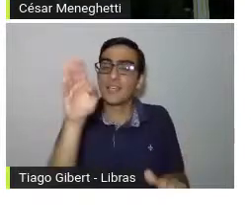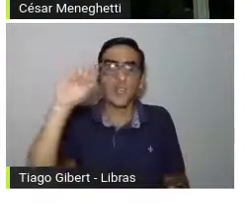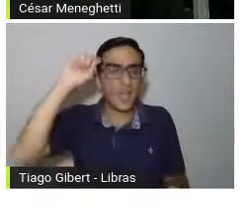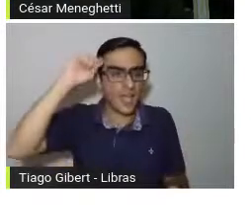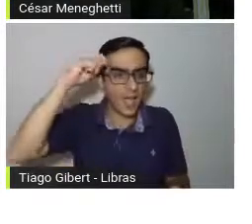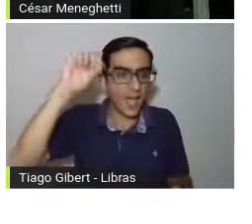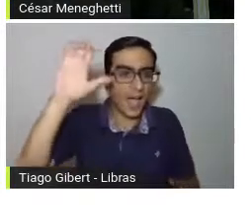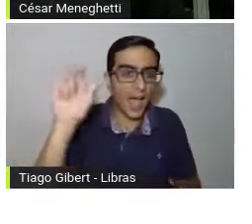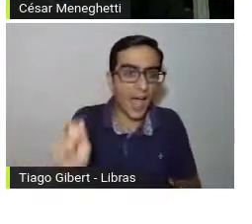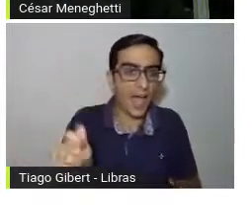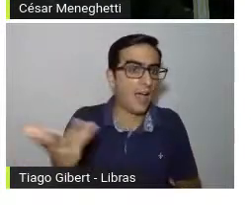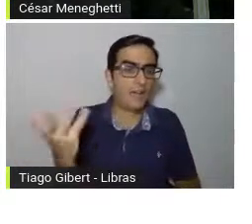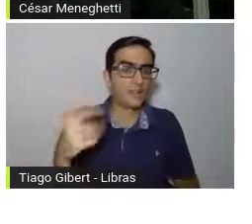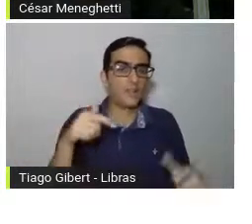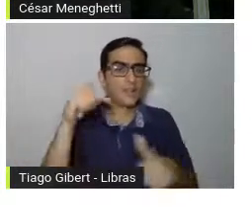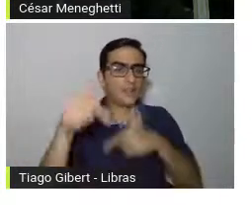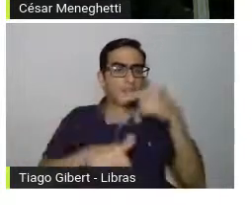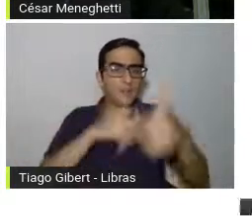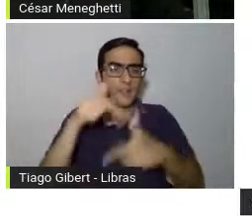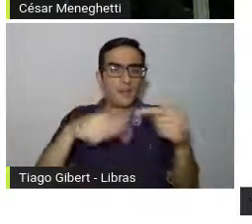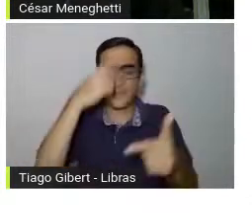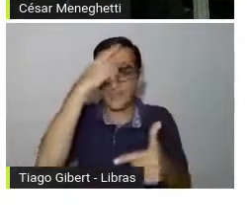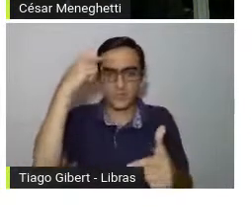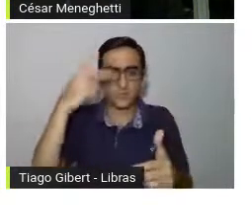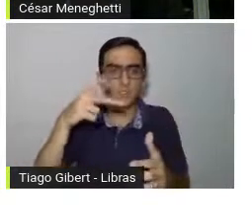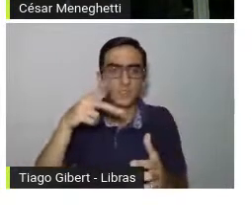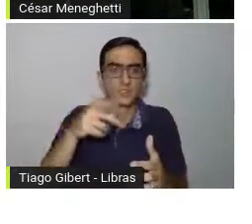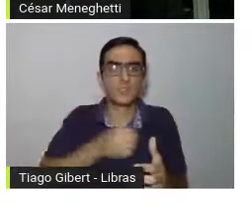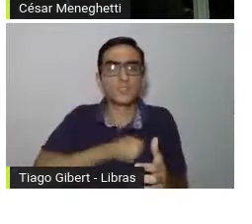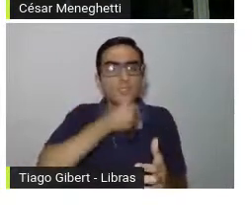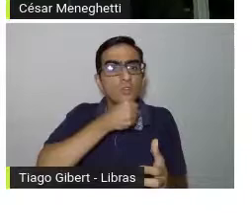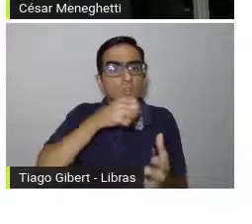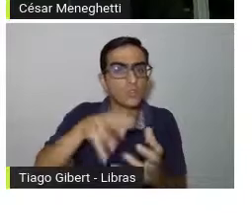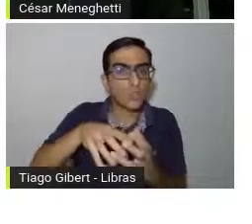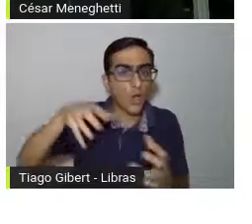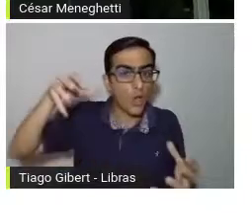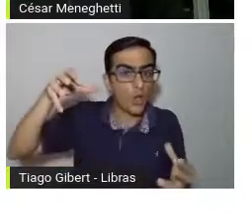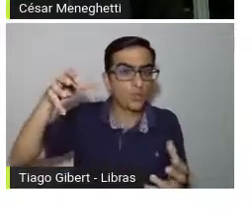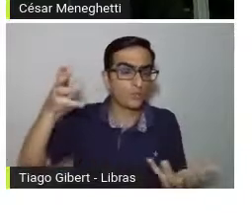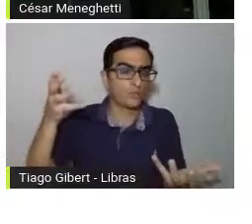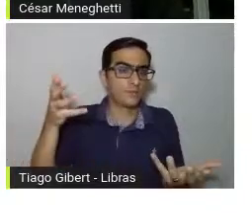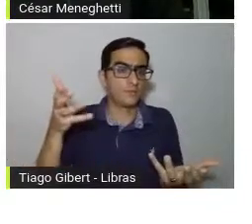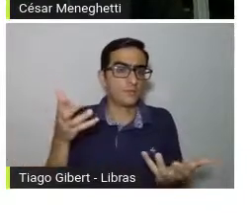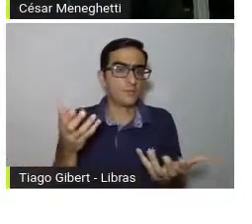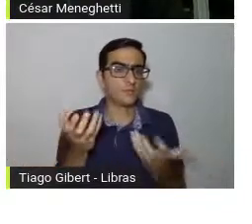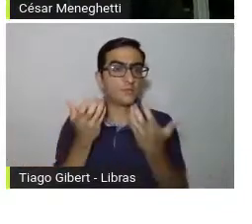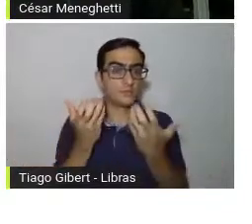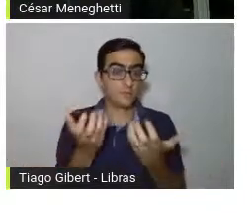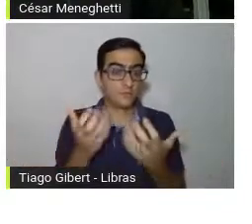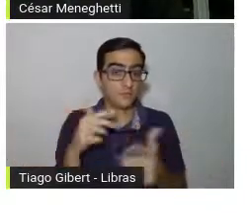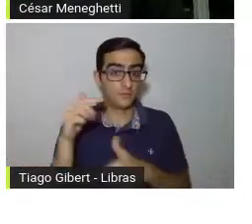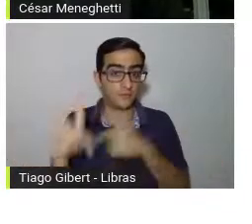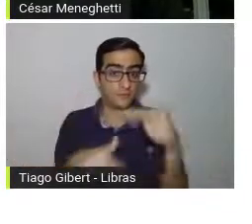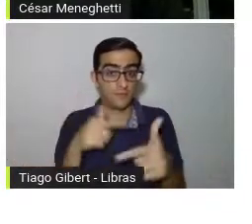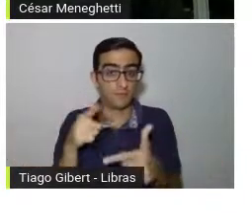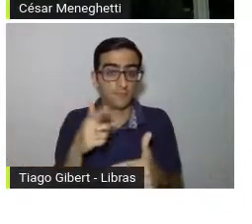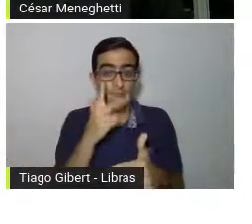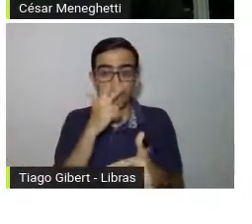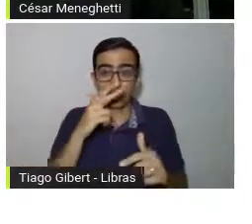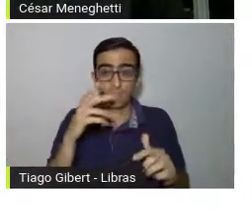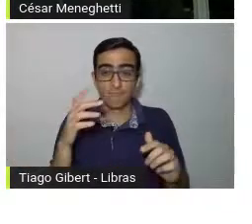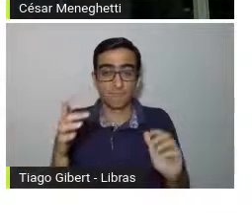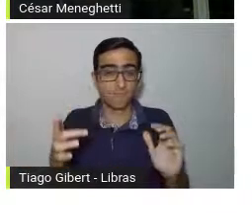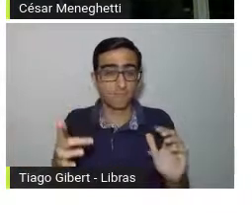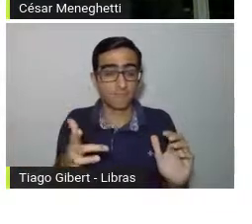trabalhar com pessoas de idade, queriam ser. Eles queriam isso. E isso me tocou muito, e muitas